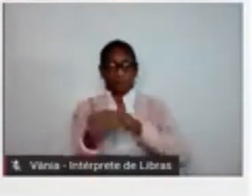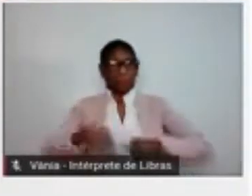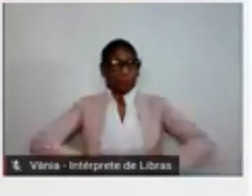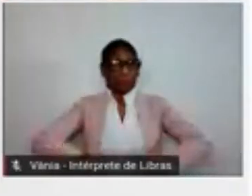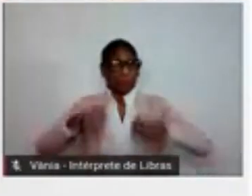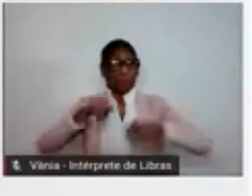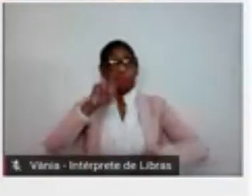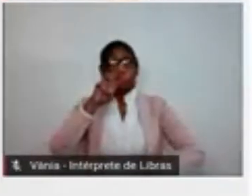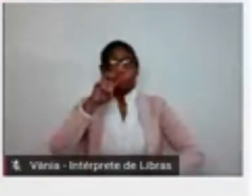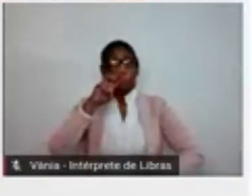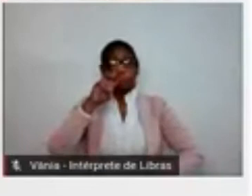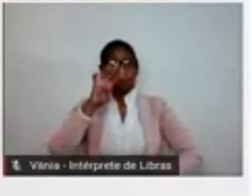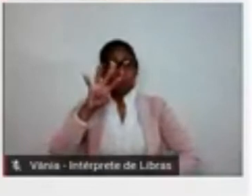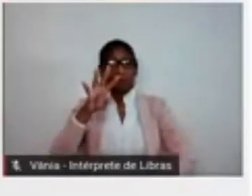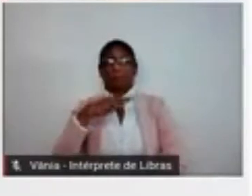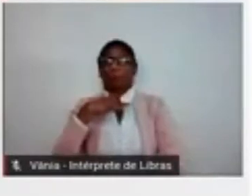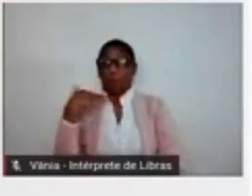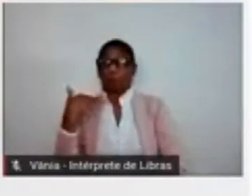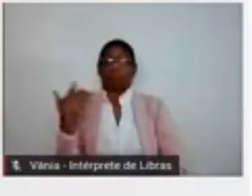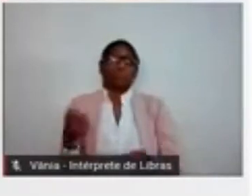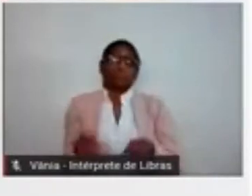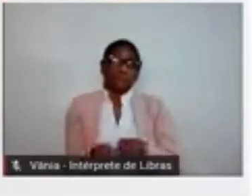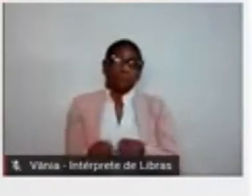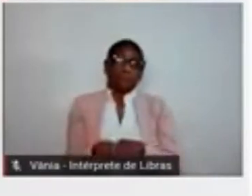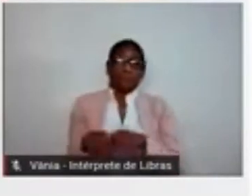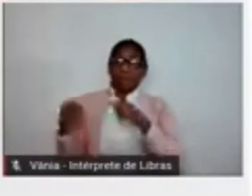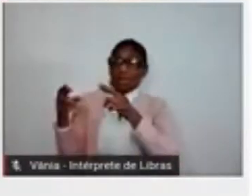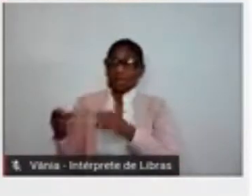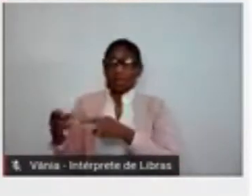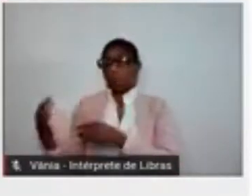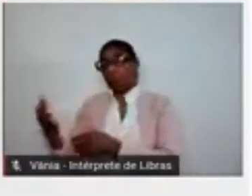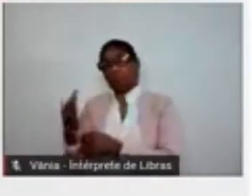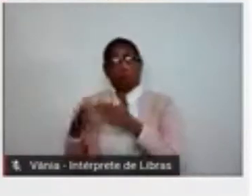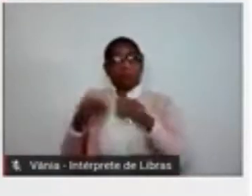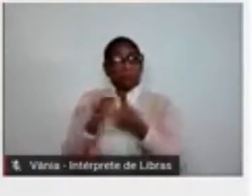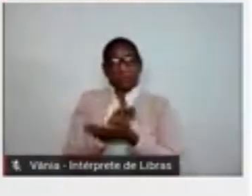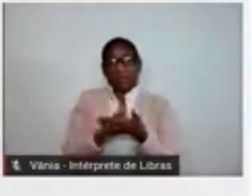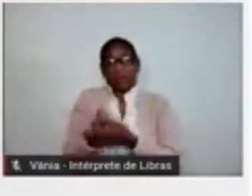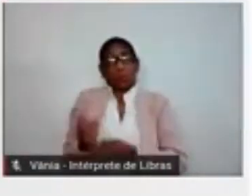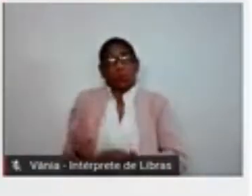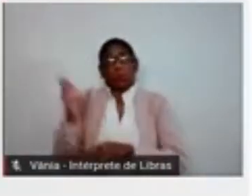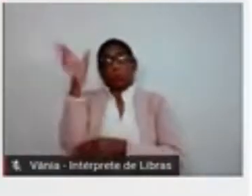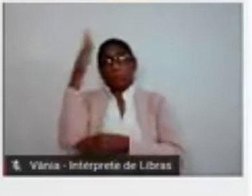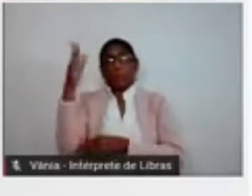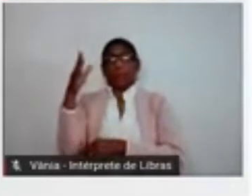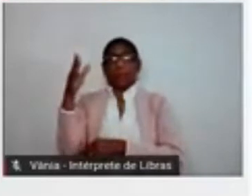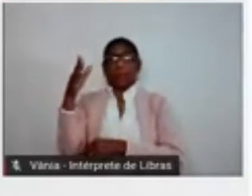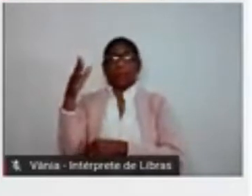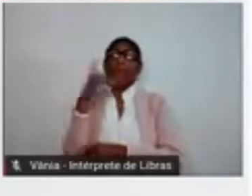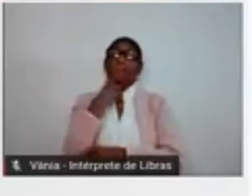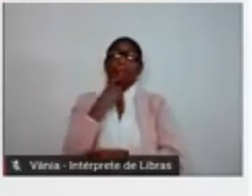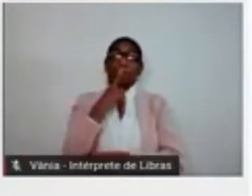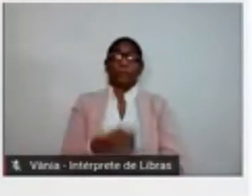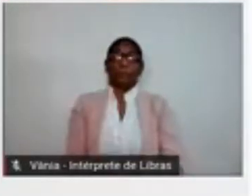0,34, óbitos é que teve crescimento naquela região, a região não fez recurso, se mantém em bandeira